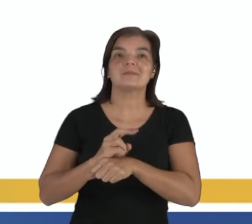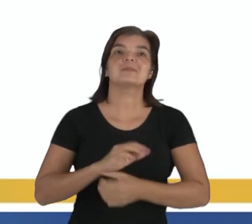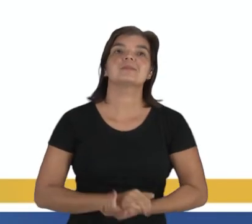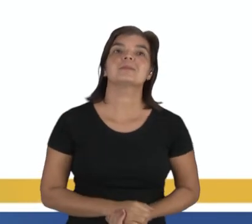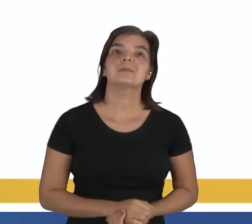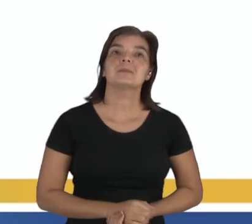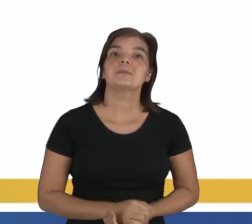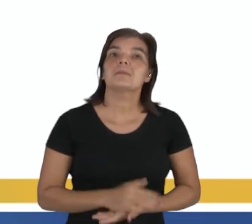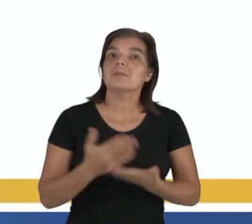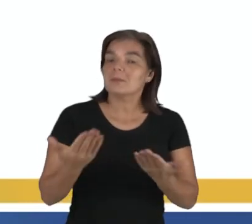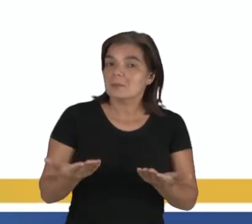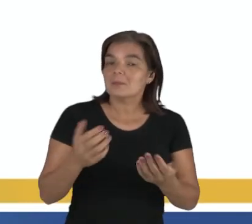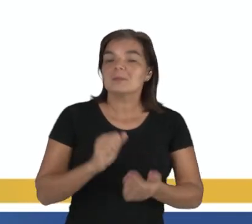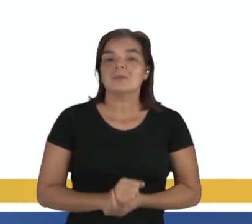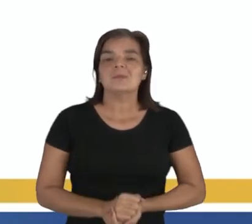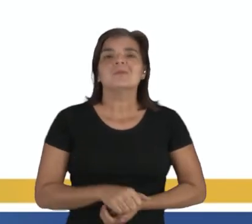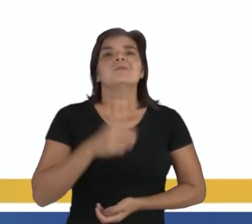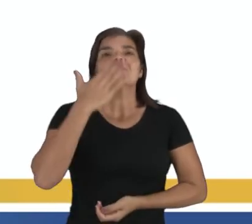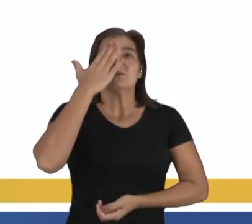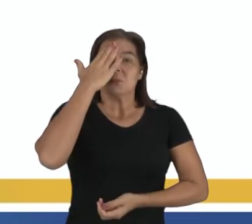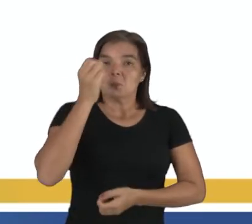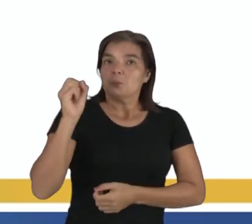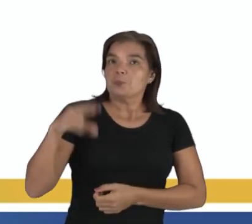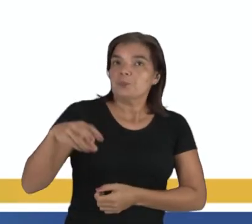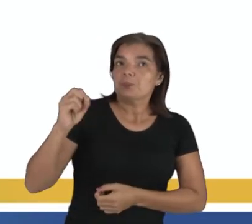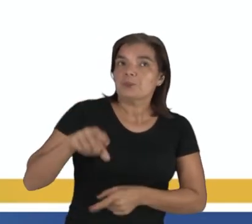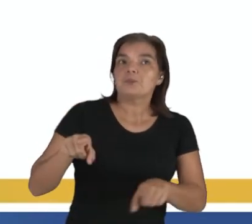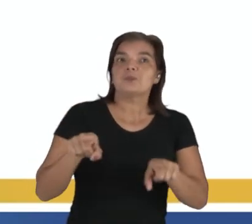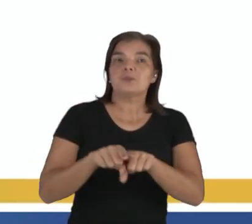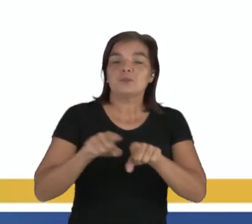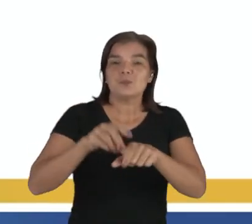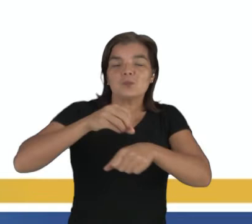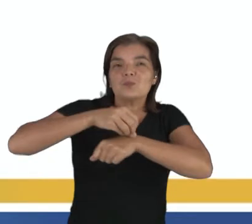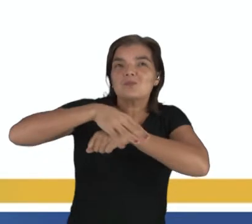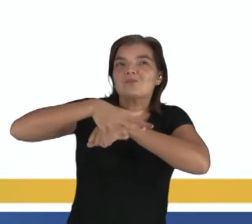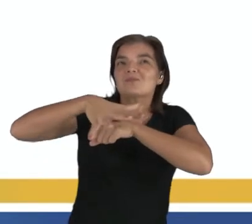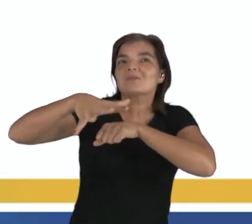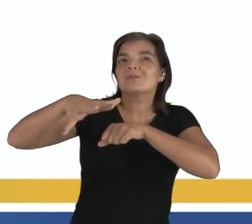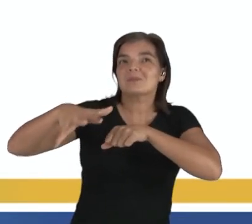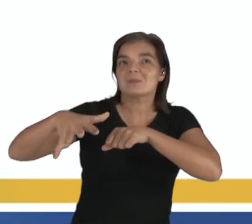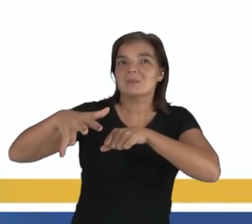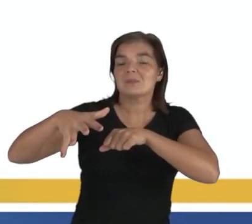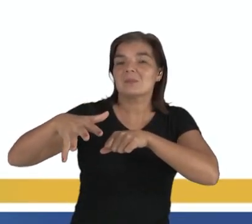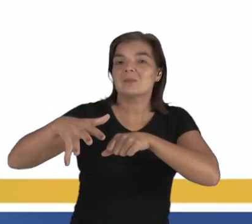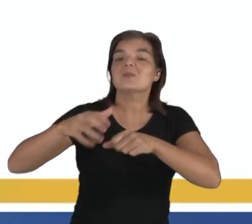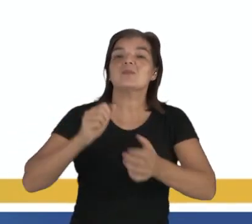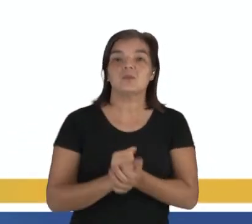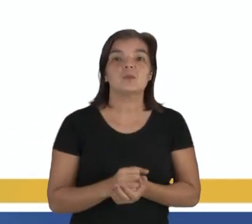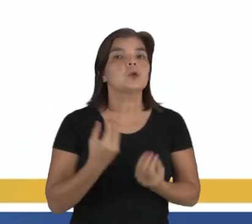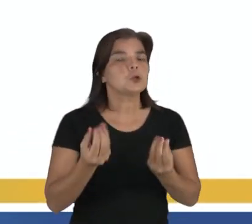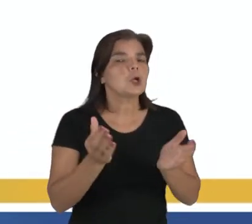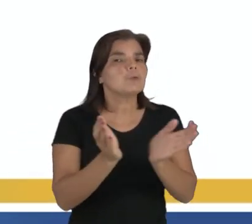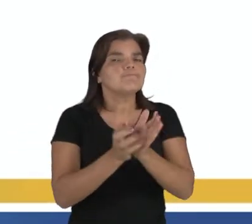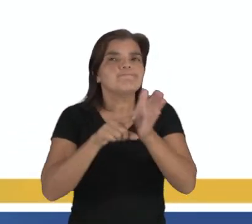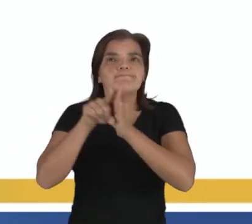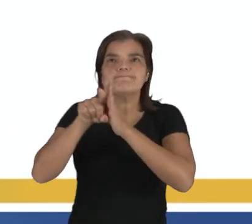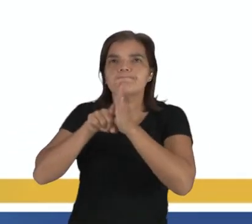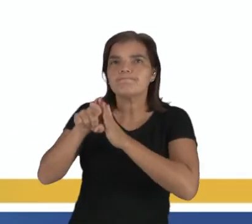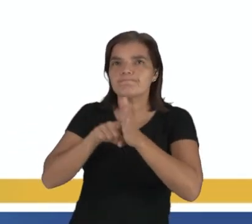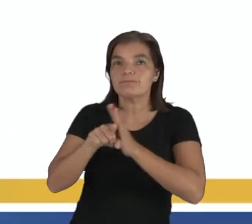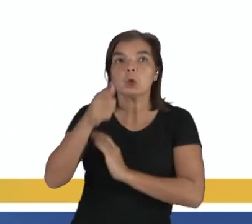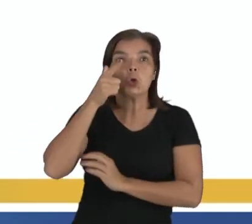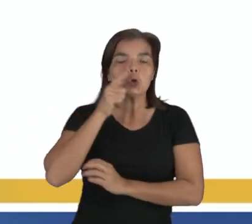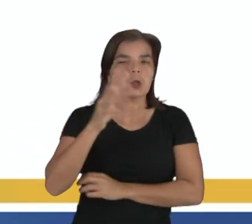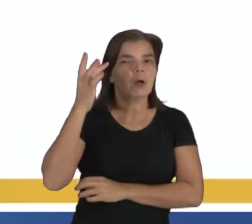protegê-las. Mas, dado o que sabemos sobre o vírus, seu modo de transmissão e o que a comunidade